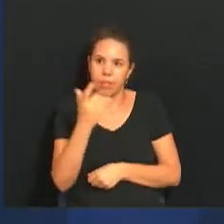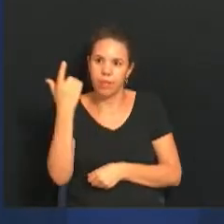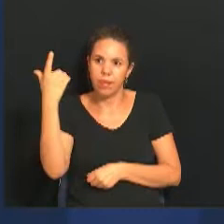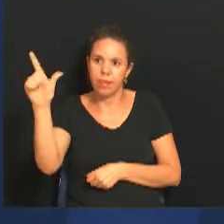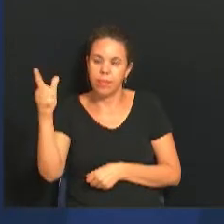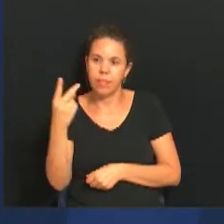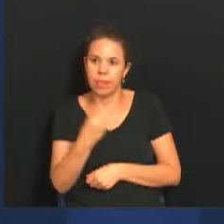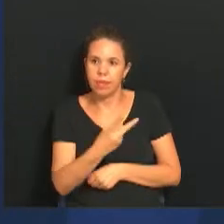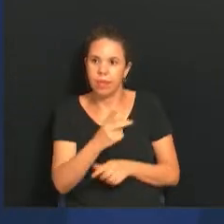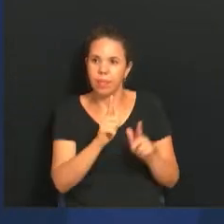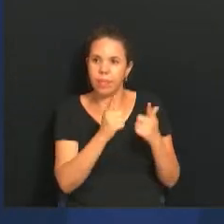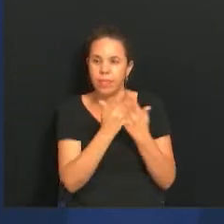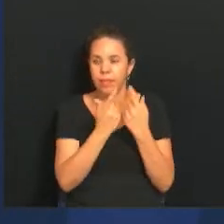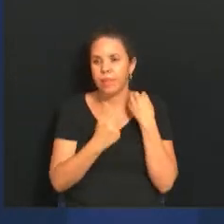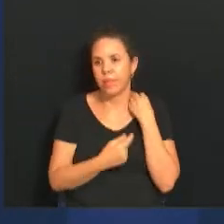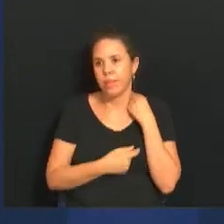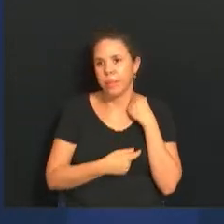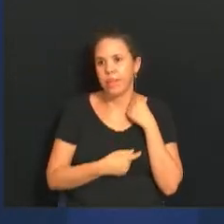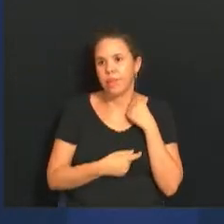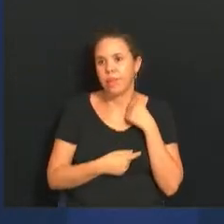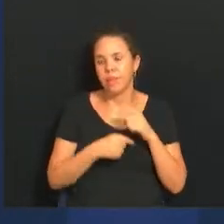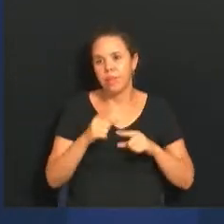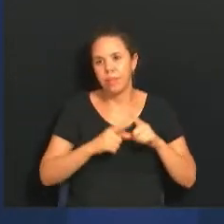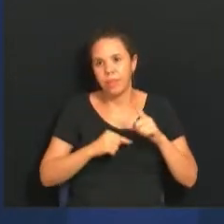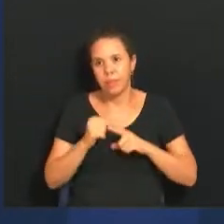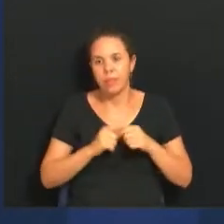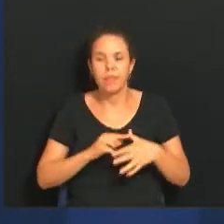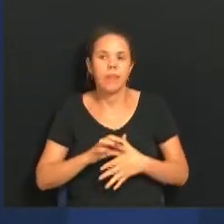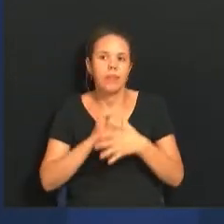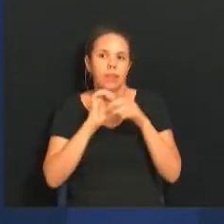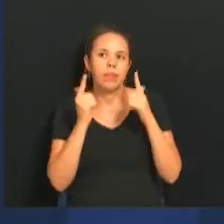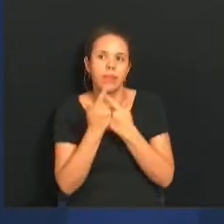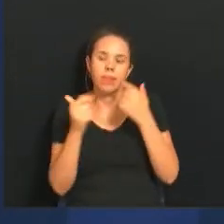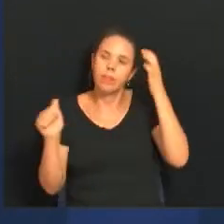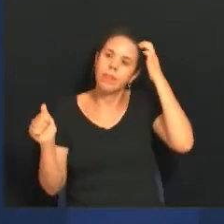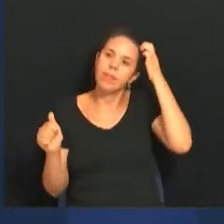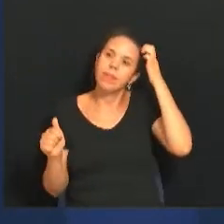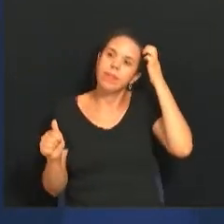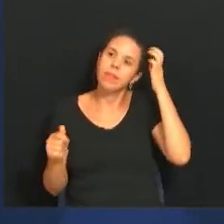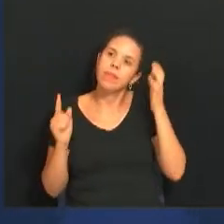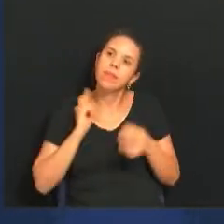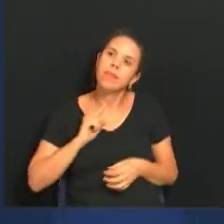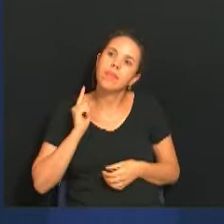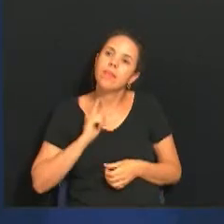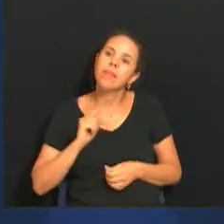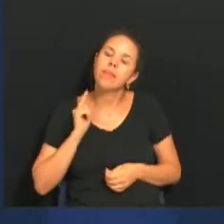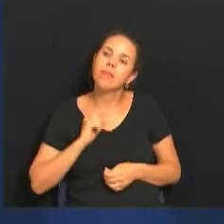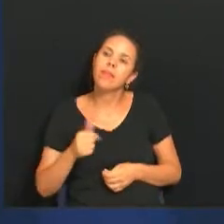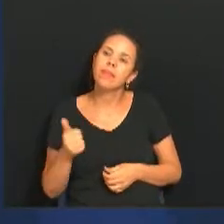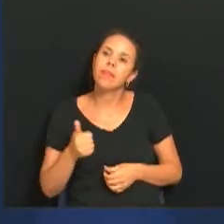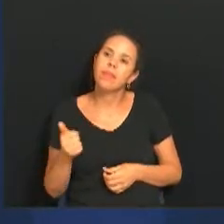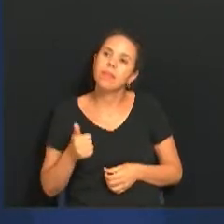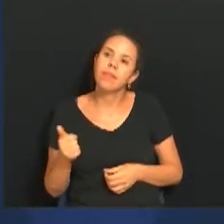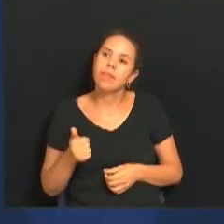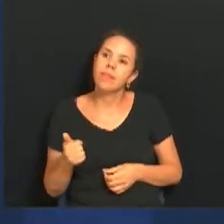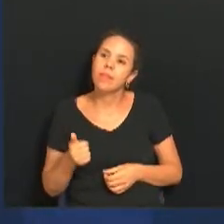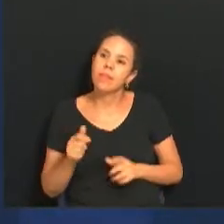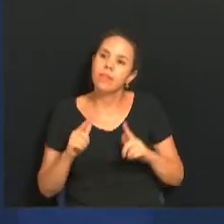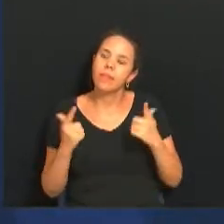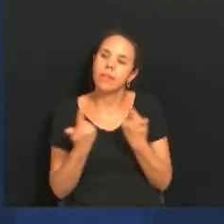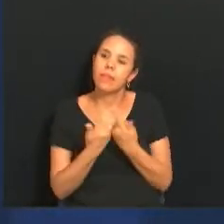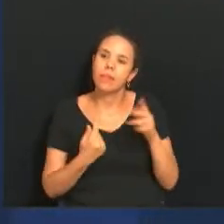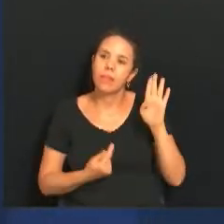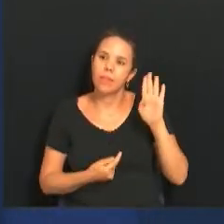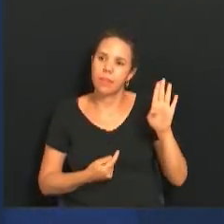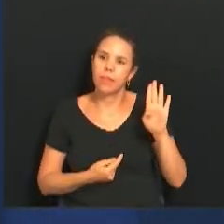dois grupos, o Cruzeiro é o líder do grupo A e o Minas Clube é o primeiro colocado do grupo B.